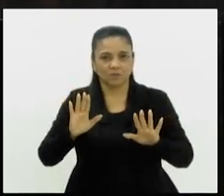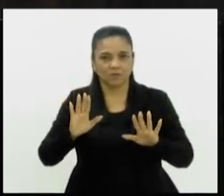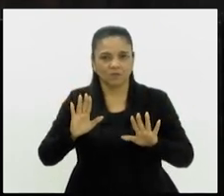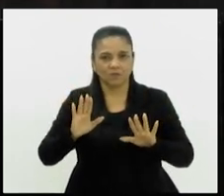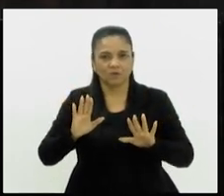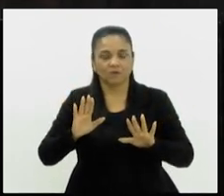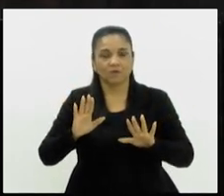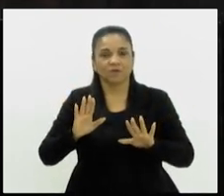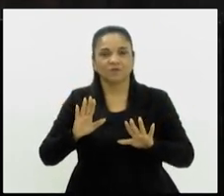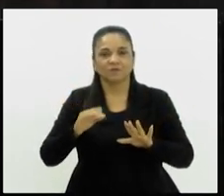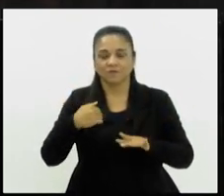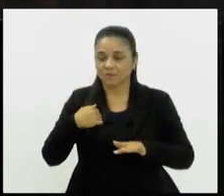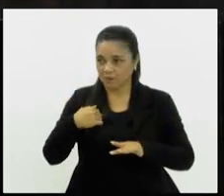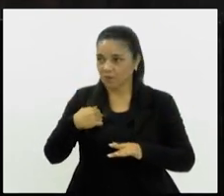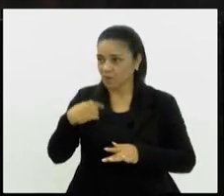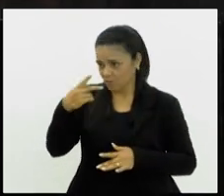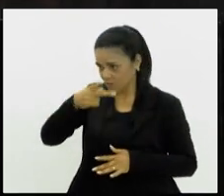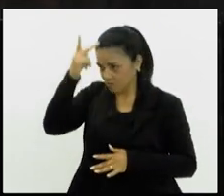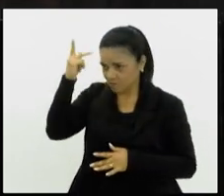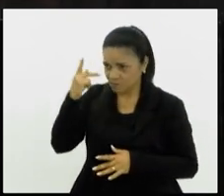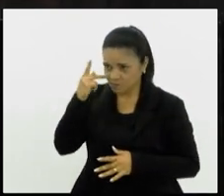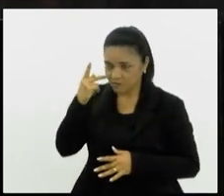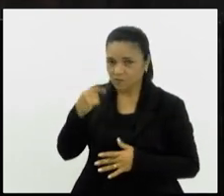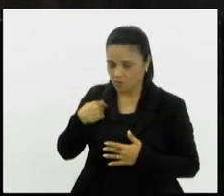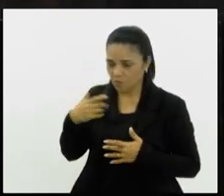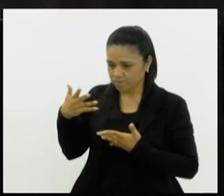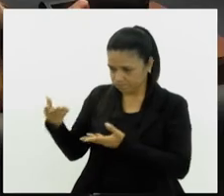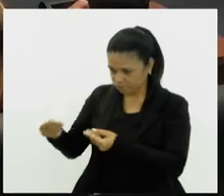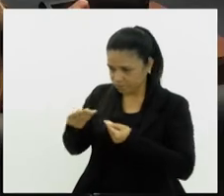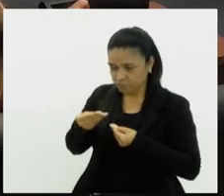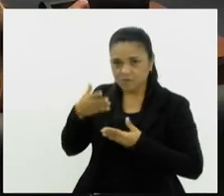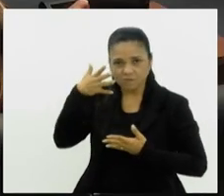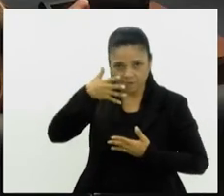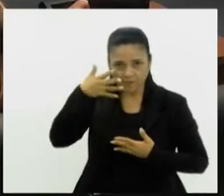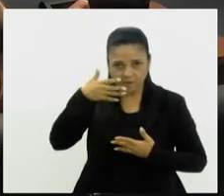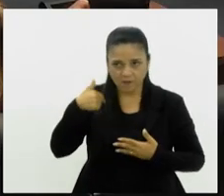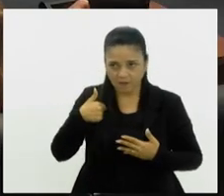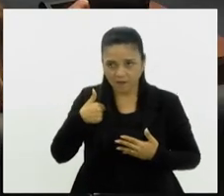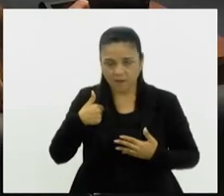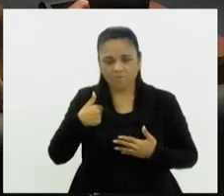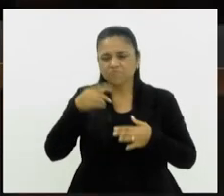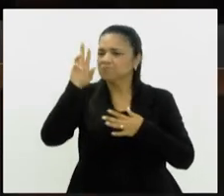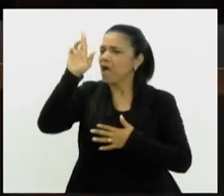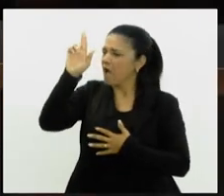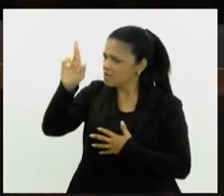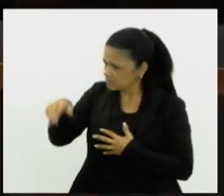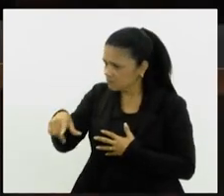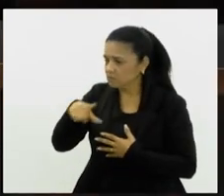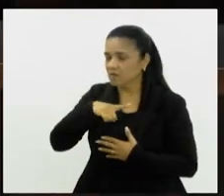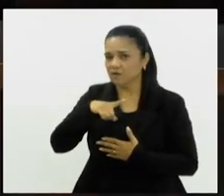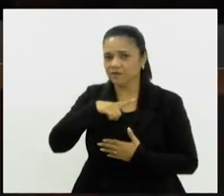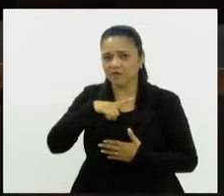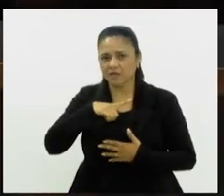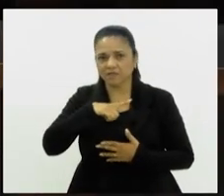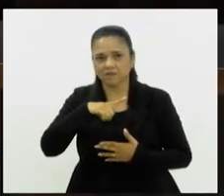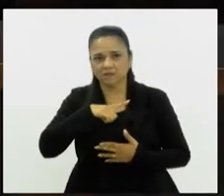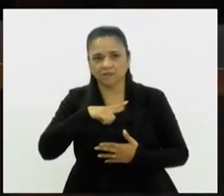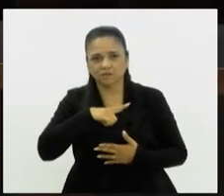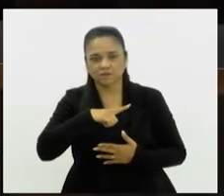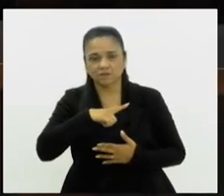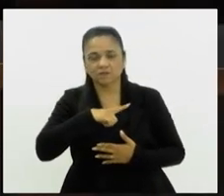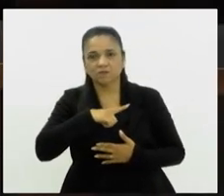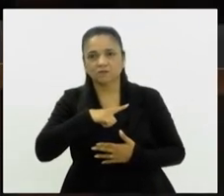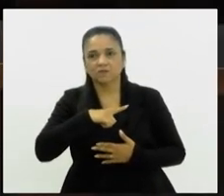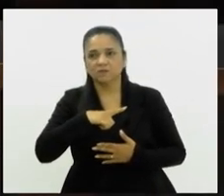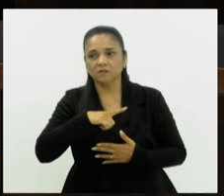Deputado Gispago, me concede uma parte? Pois não. Vossa Excelência está coberto de razão. Quando o retorno da Secretaria